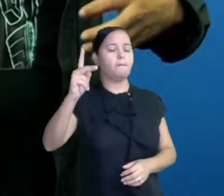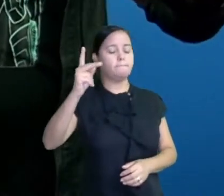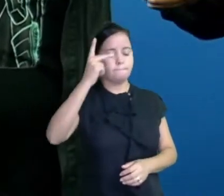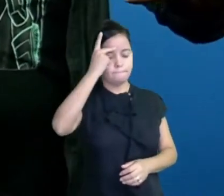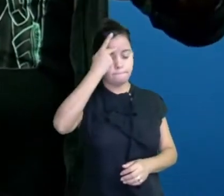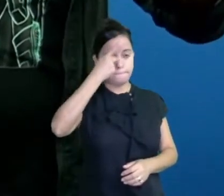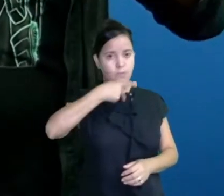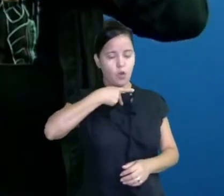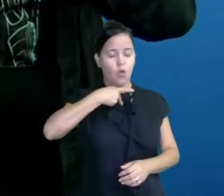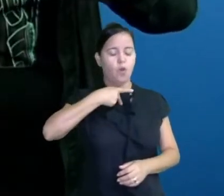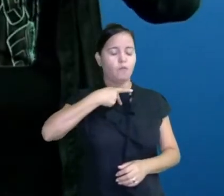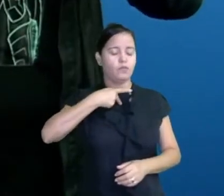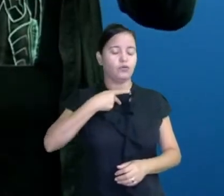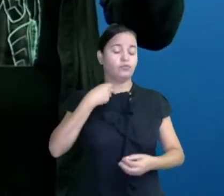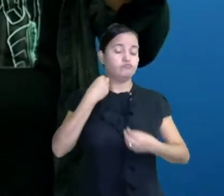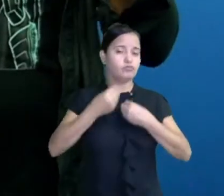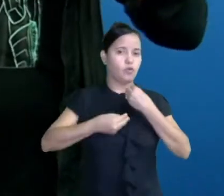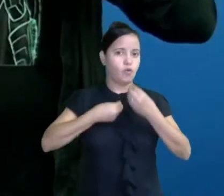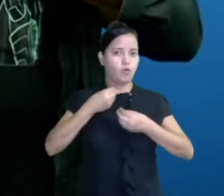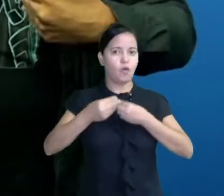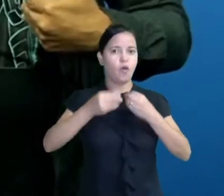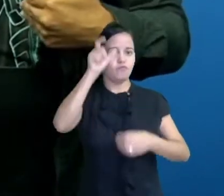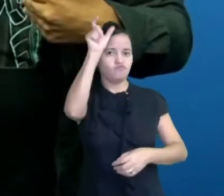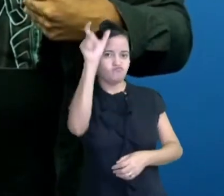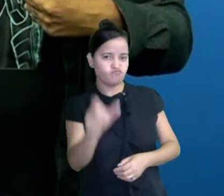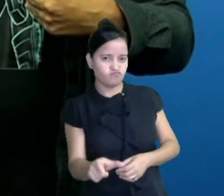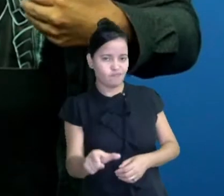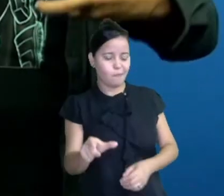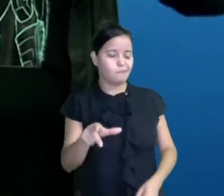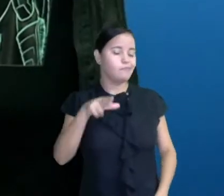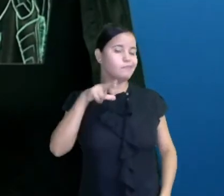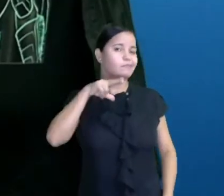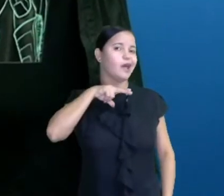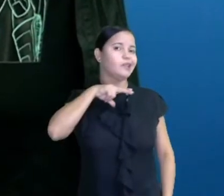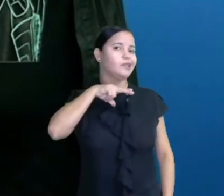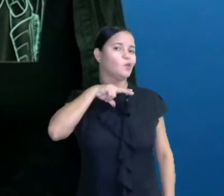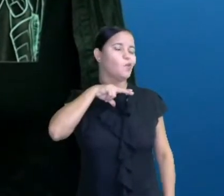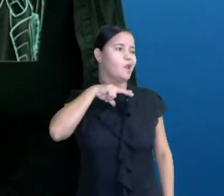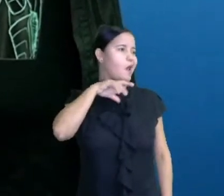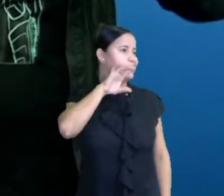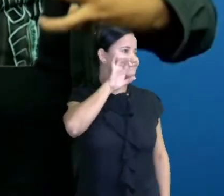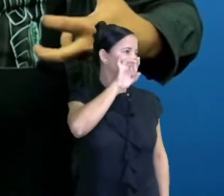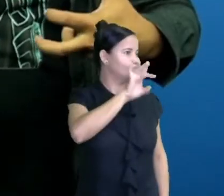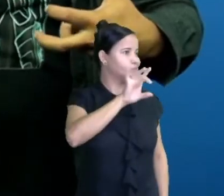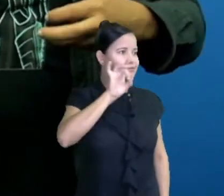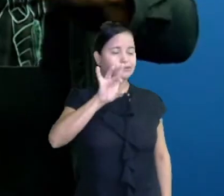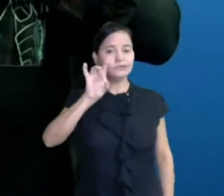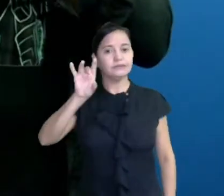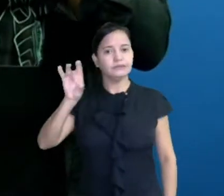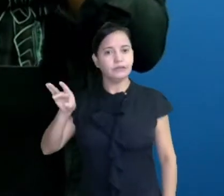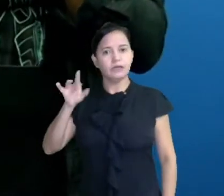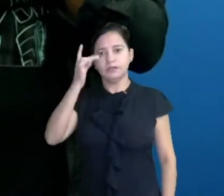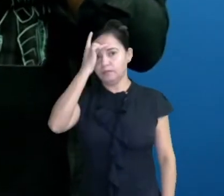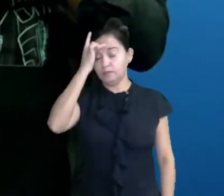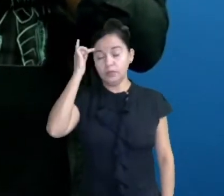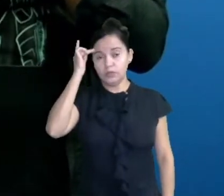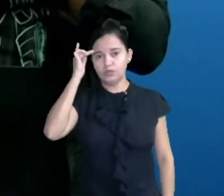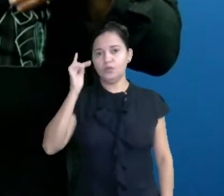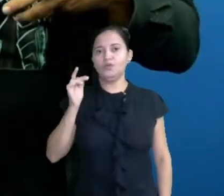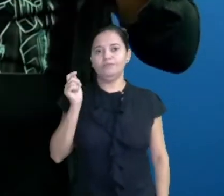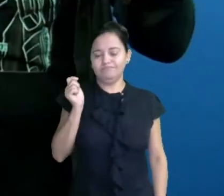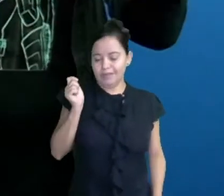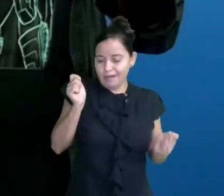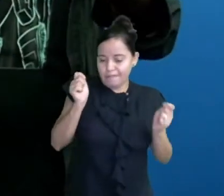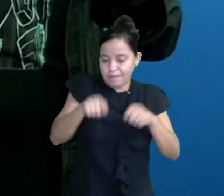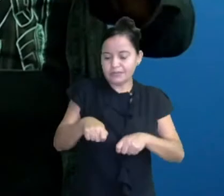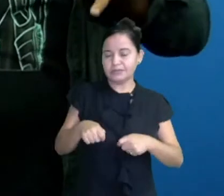construído dentro desse ambiente que ele é individual, tem a ver com a sua capacidade de ser quem você é, mas acima de tudo tem também a sua capacidade